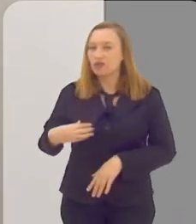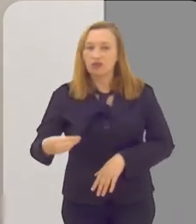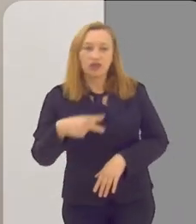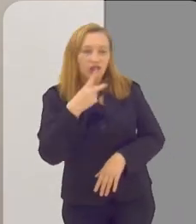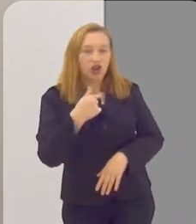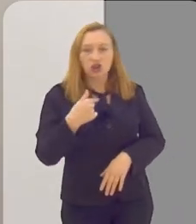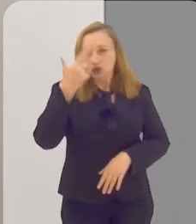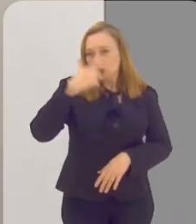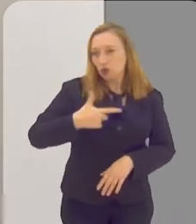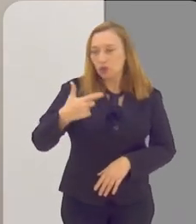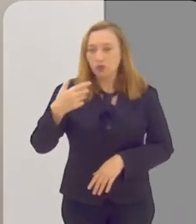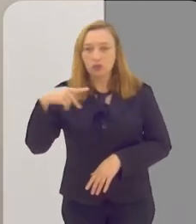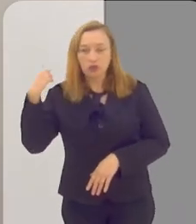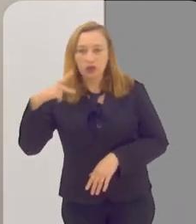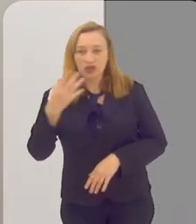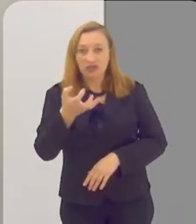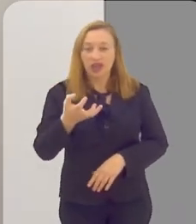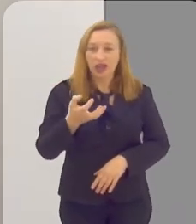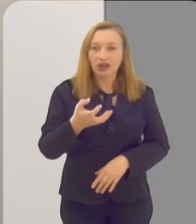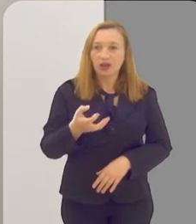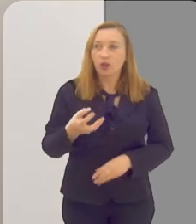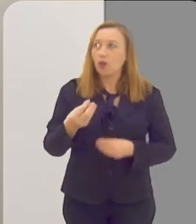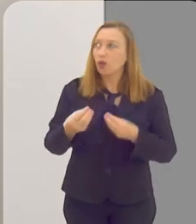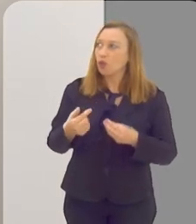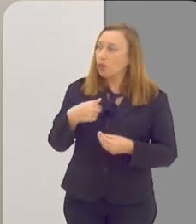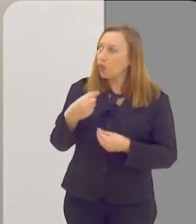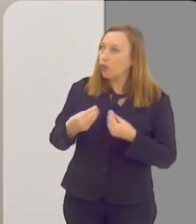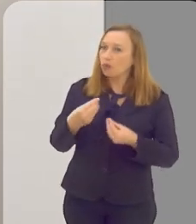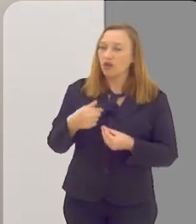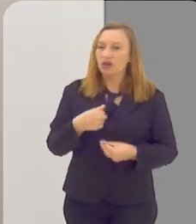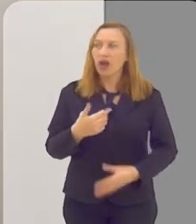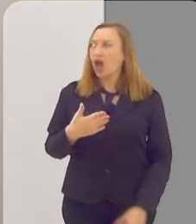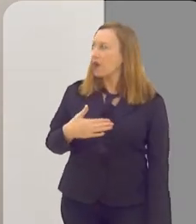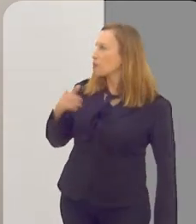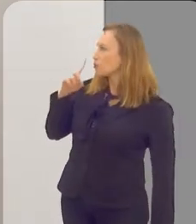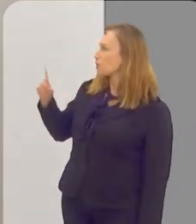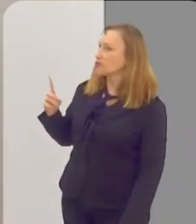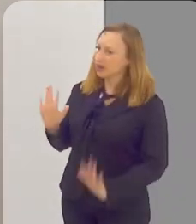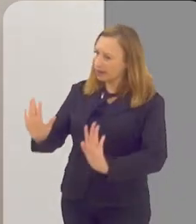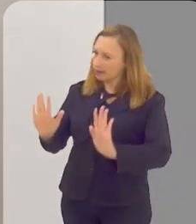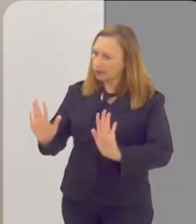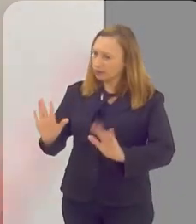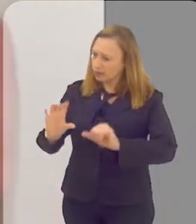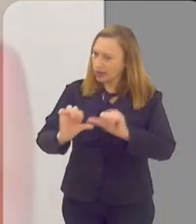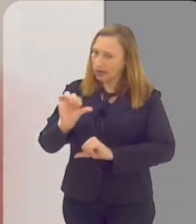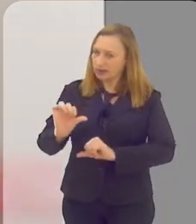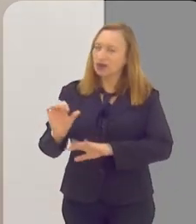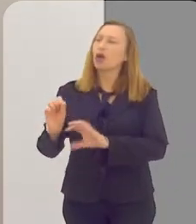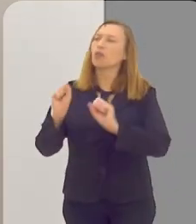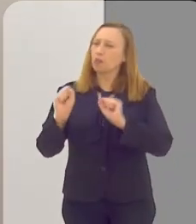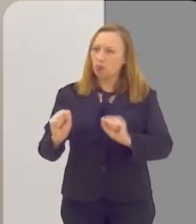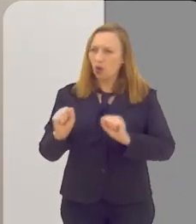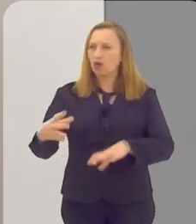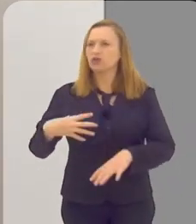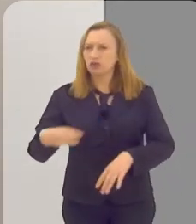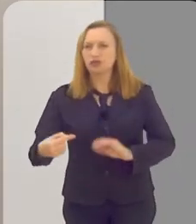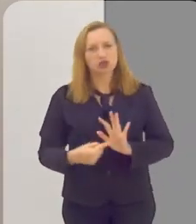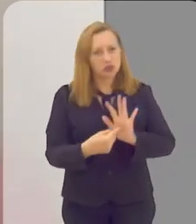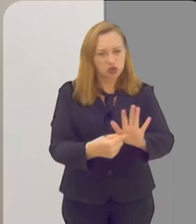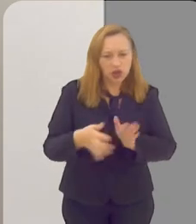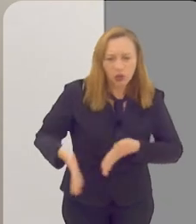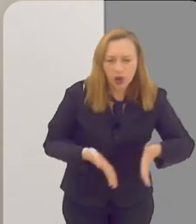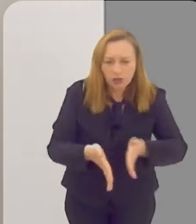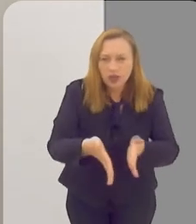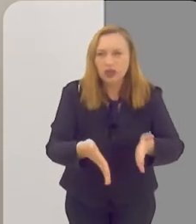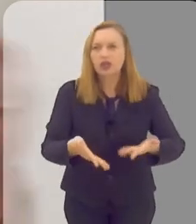falou para mim: mãe, eu quero ser político, o que é que eu faço? Eu falei: ai, meu Deus do céu. Logo eu fiz assim. Aí depois falei: não, não, não, vou mudar. Pode sim, meu filho,